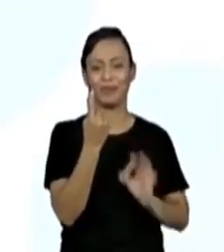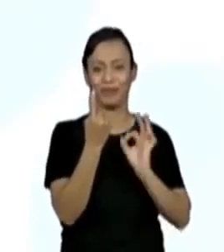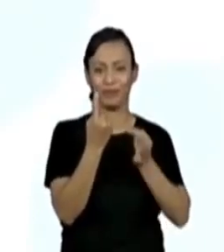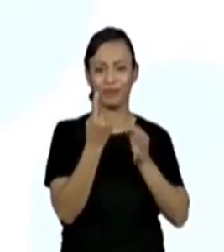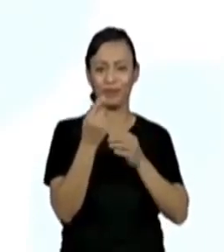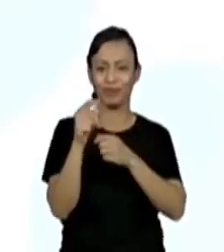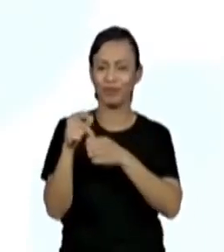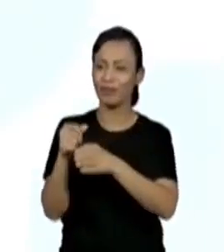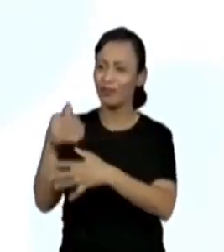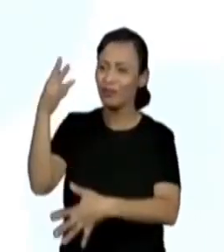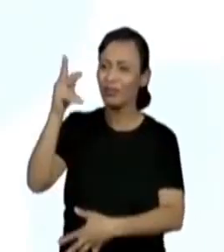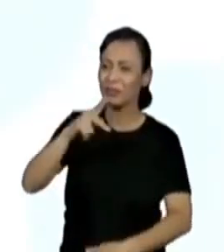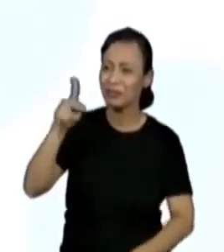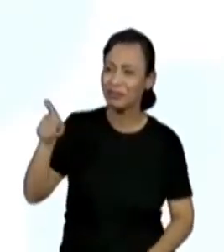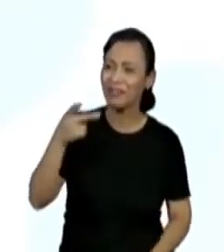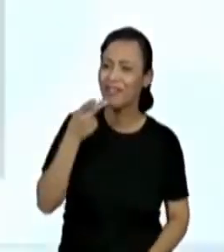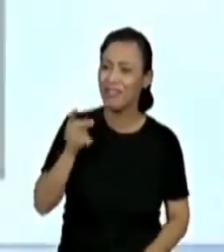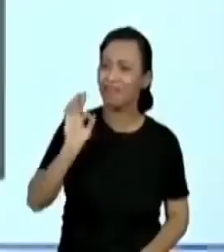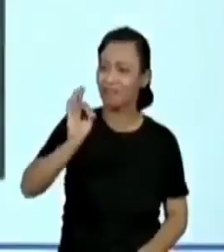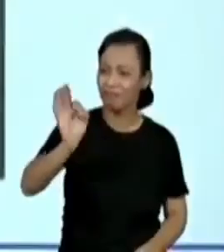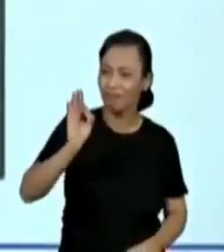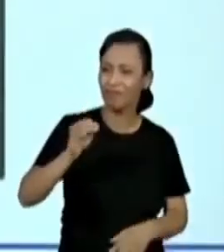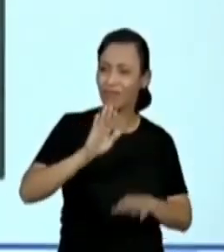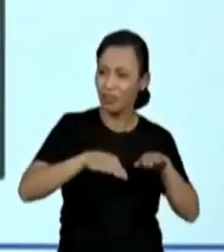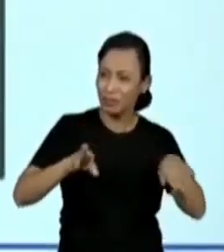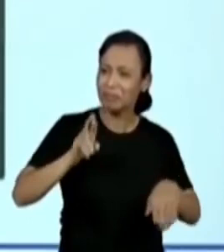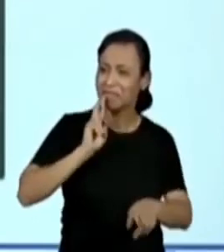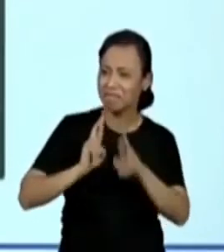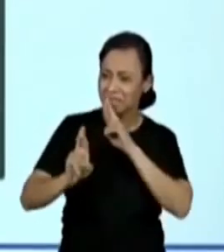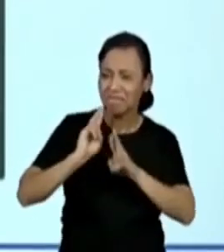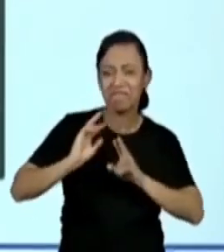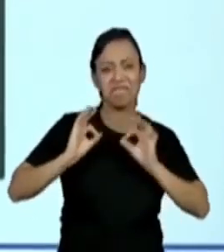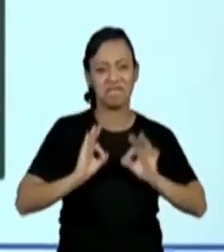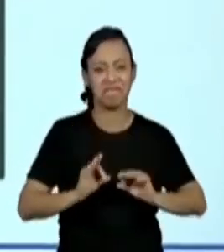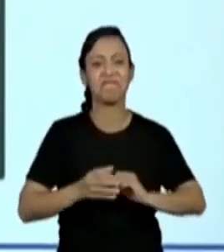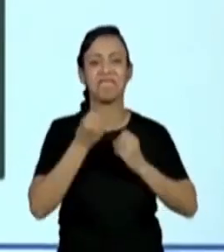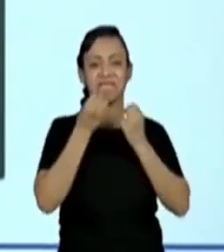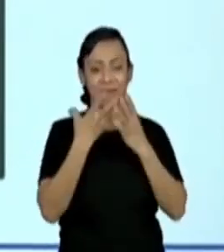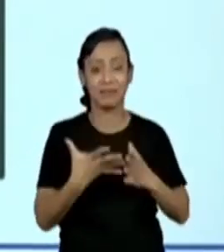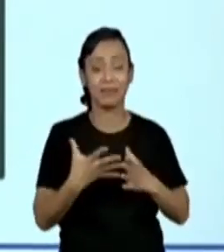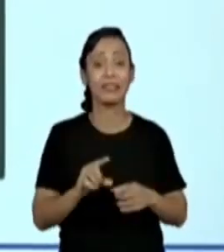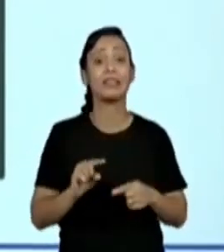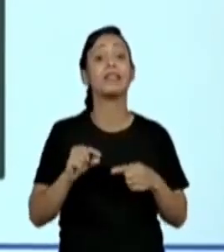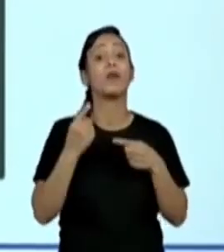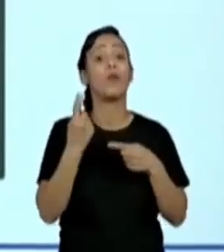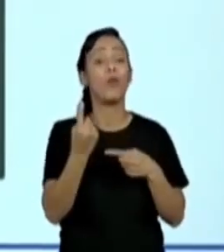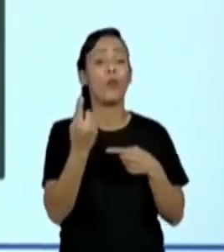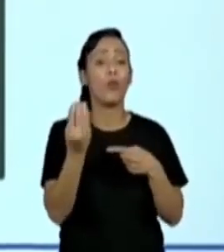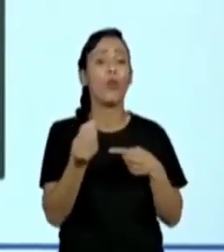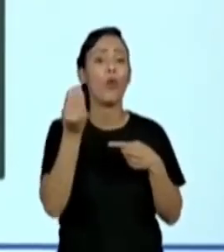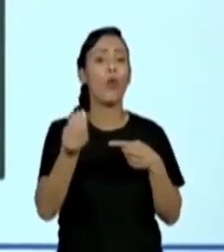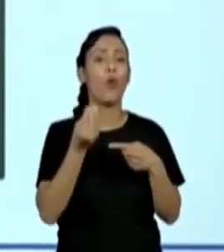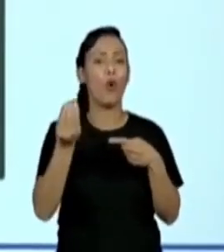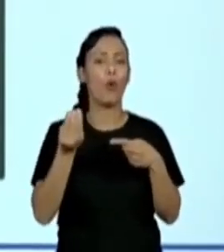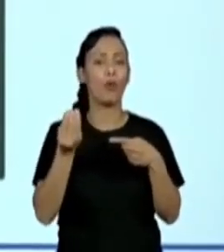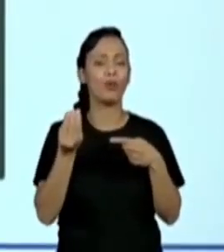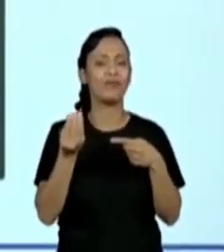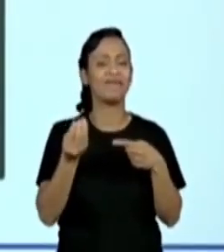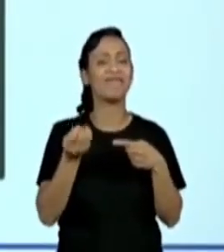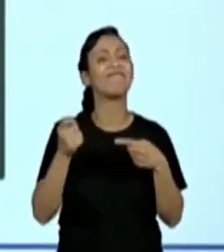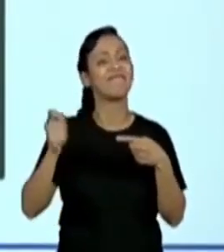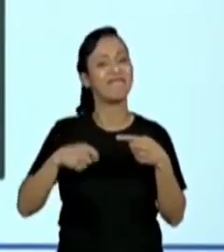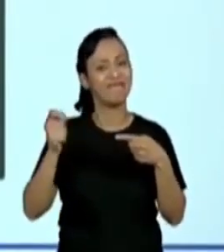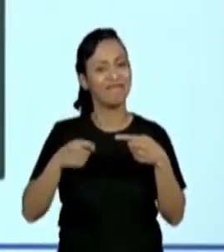professores apontam também trazem respostas doos alunos uma parte então vou colocar o número um no meu numerador